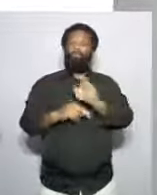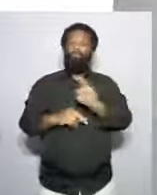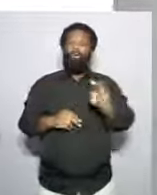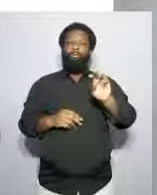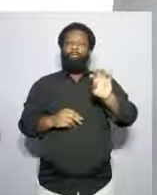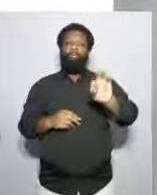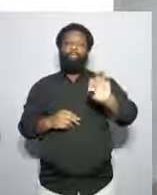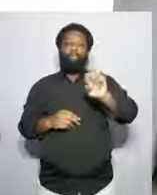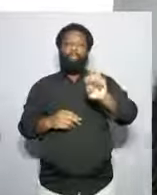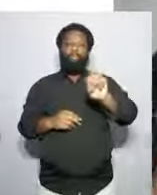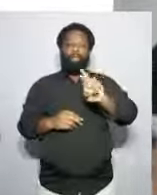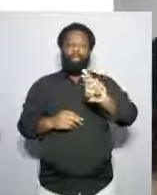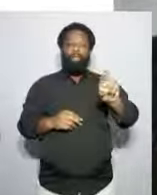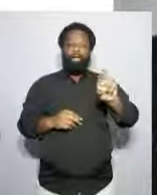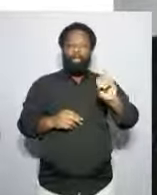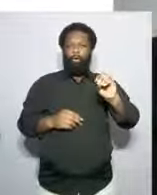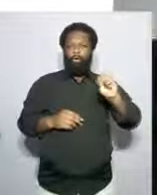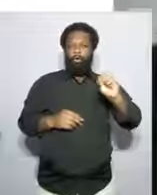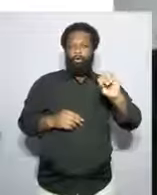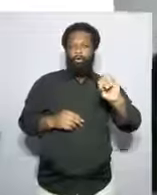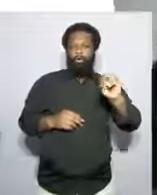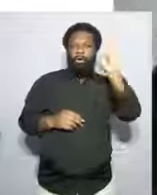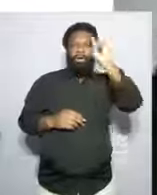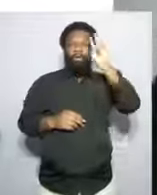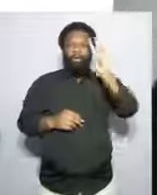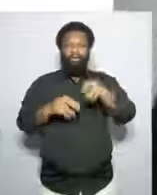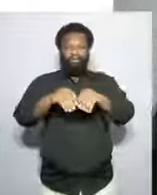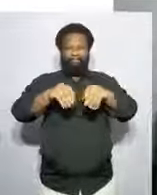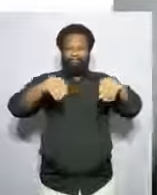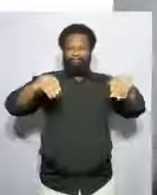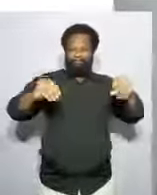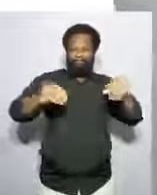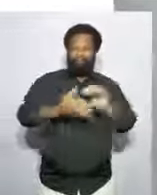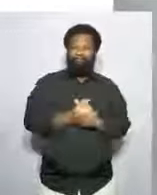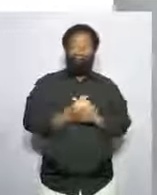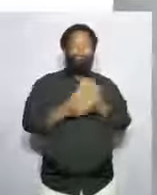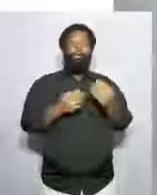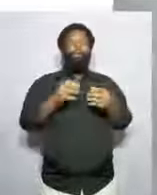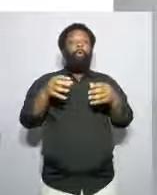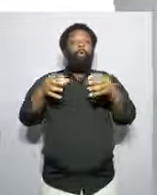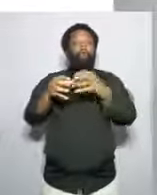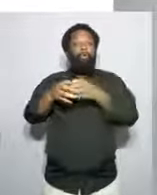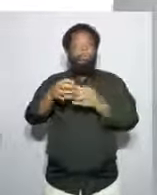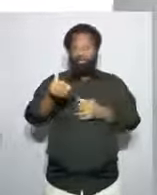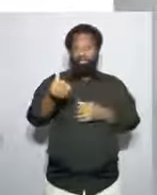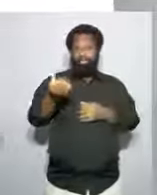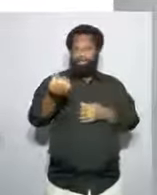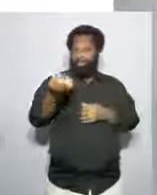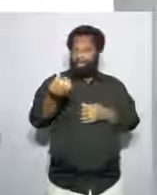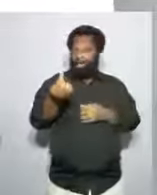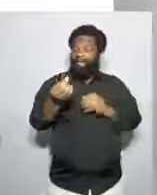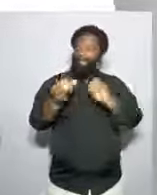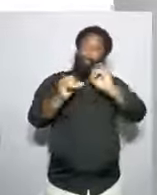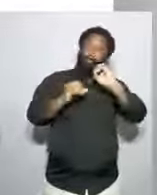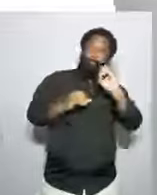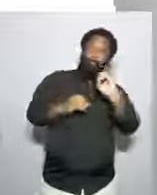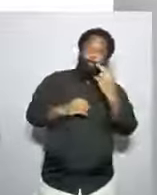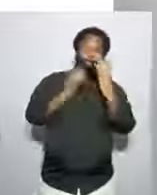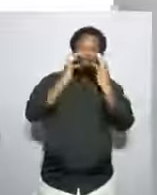terroso, para vocês lembrarem de terra, tudo bem? Bom, o grupo 16, ou família